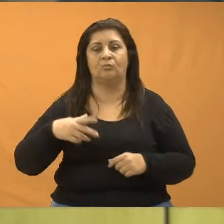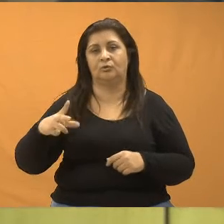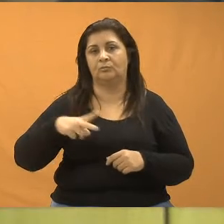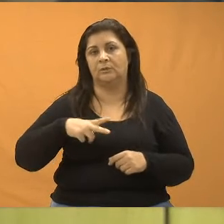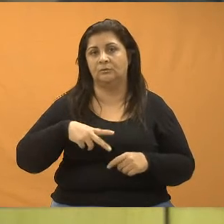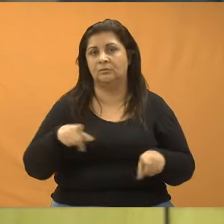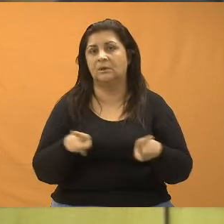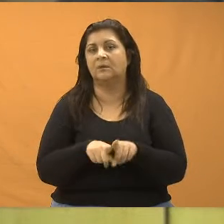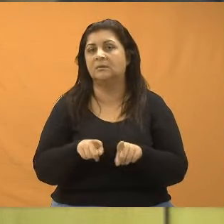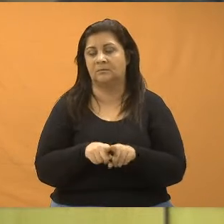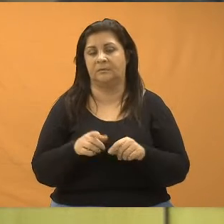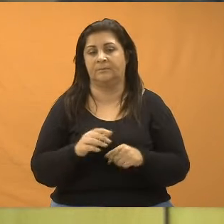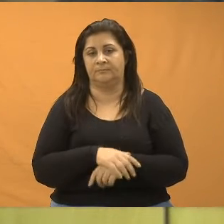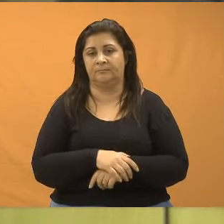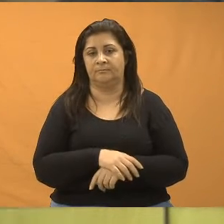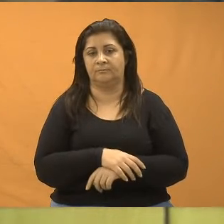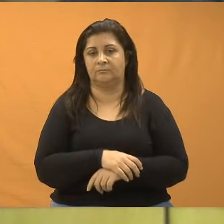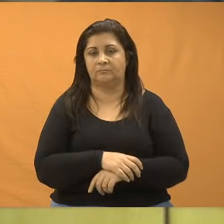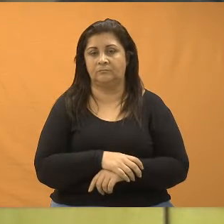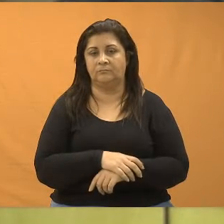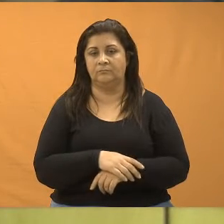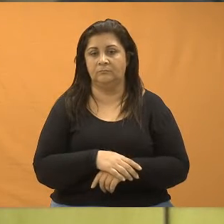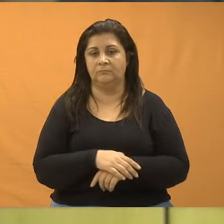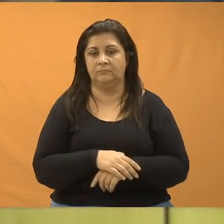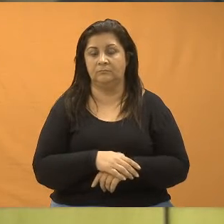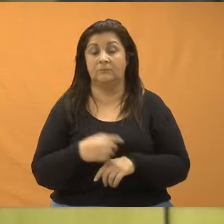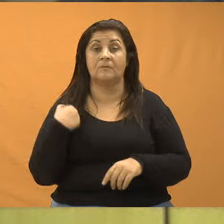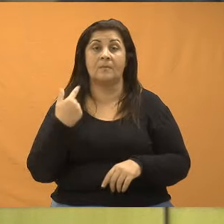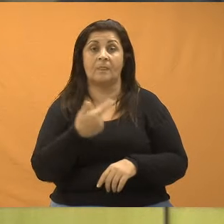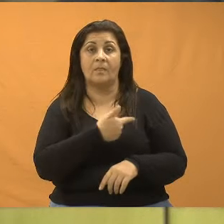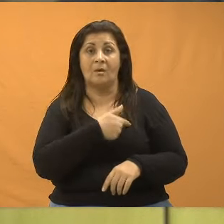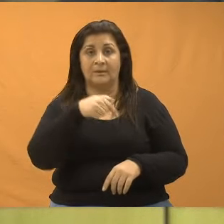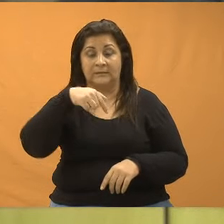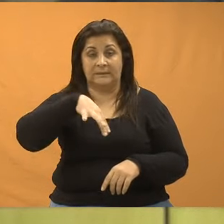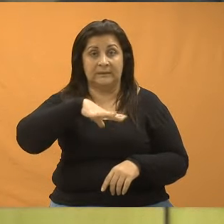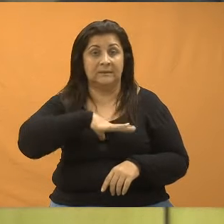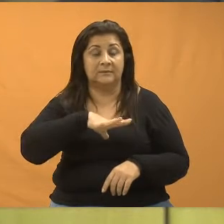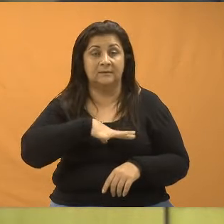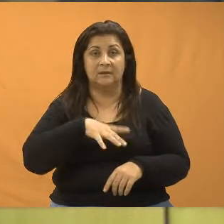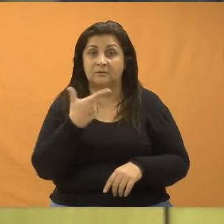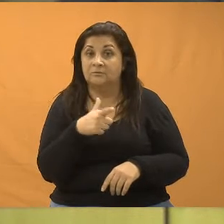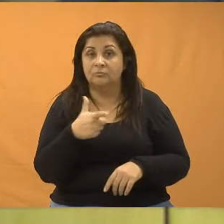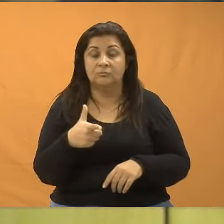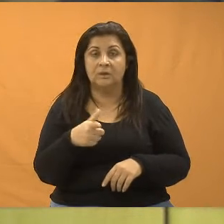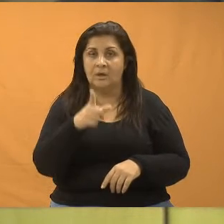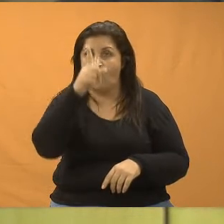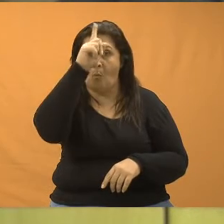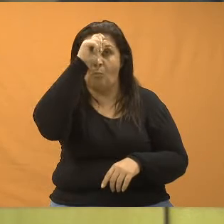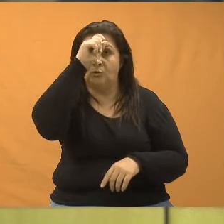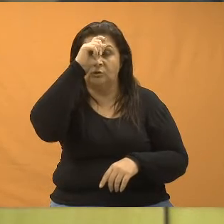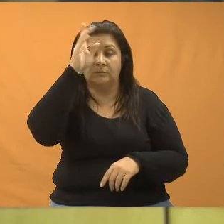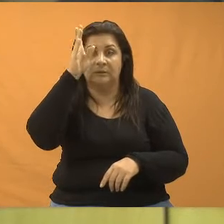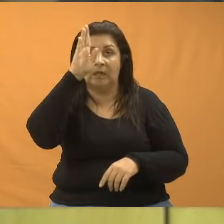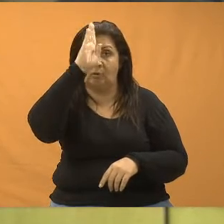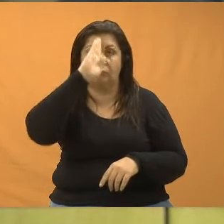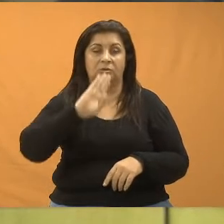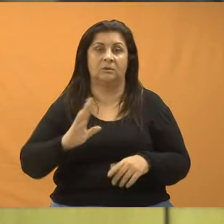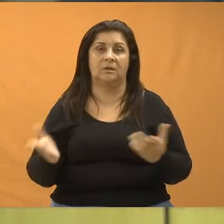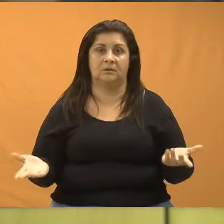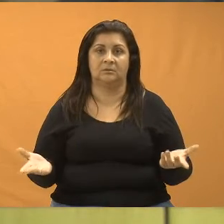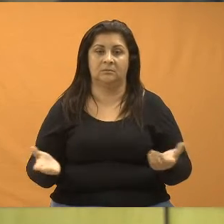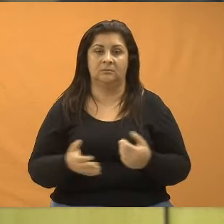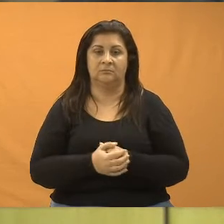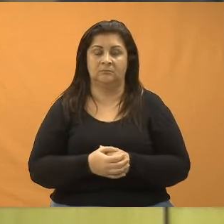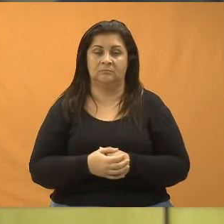outra trincheira, né? E aí, enquanto o município não tiver um hospital público, né, não há como o mesmo município sair,